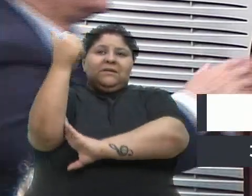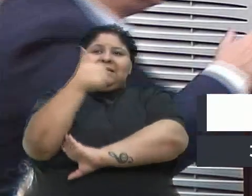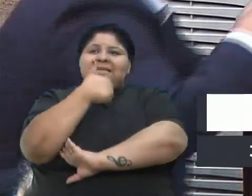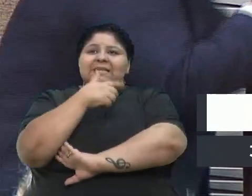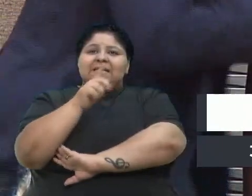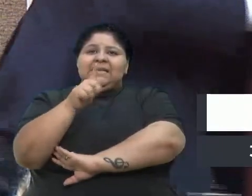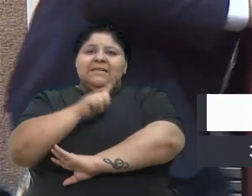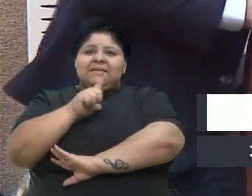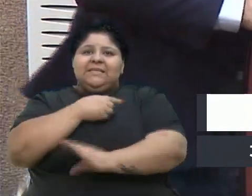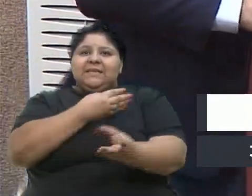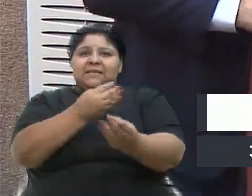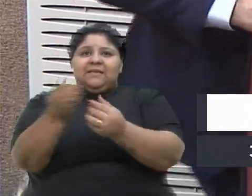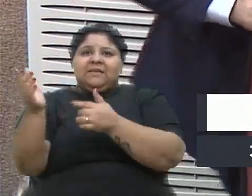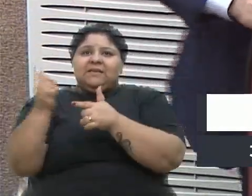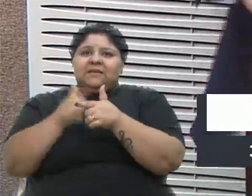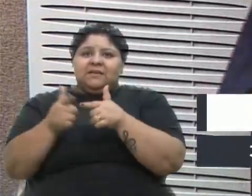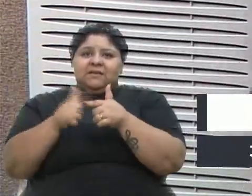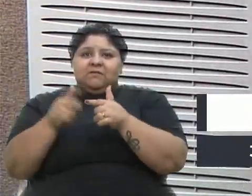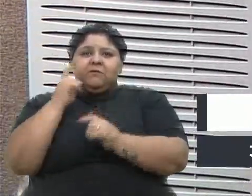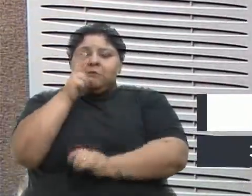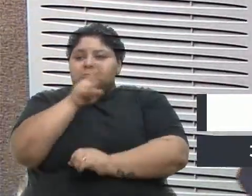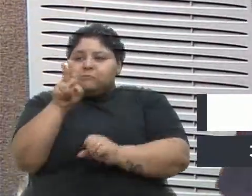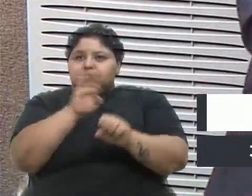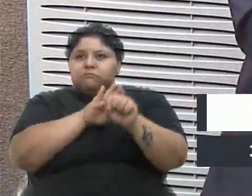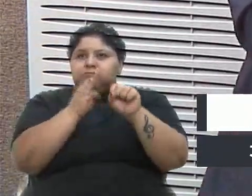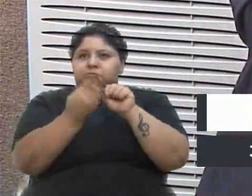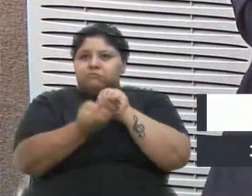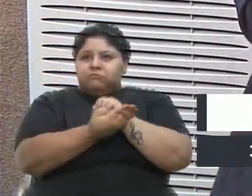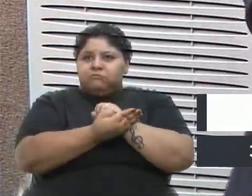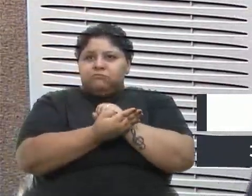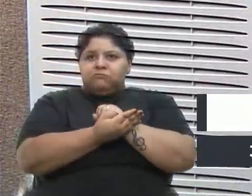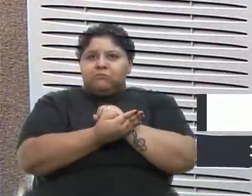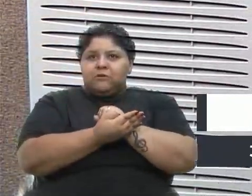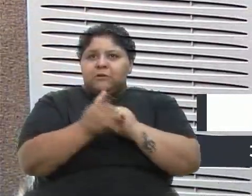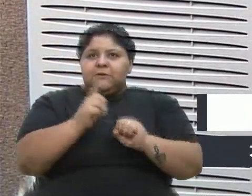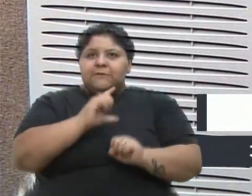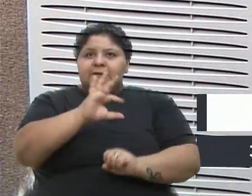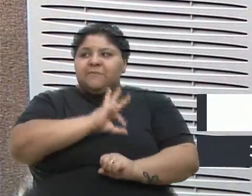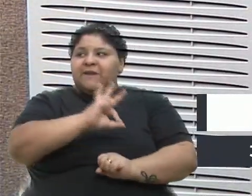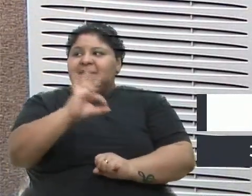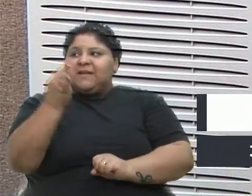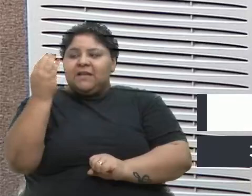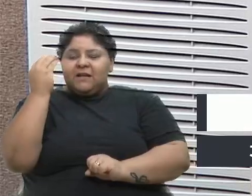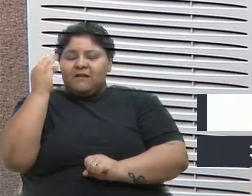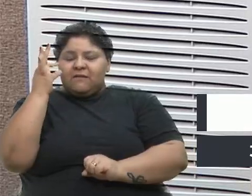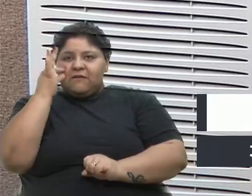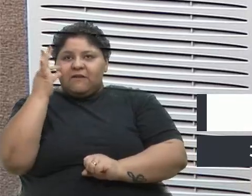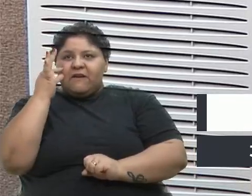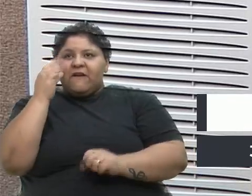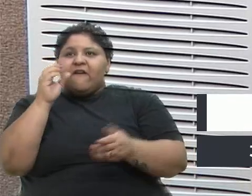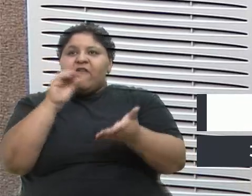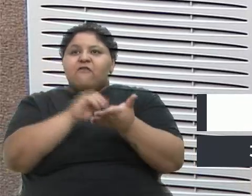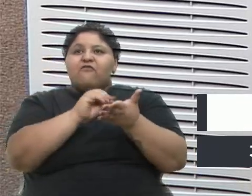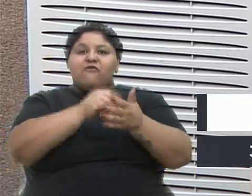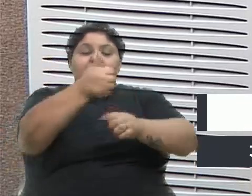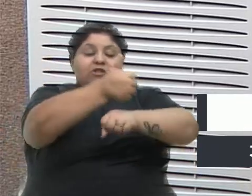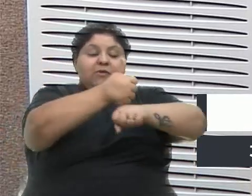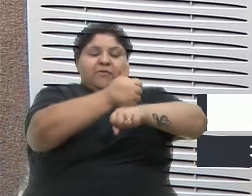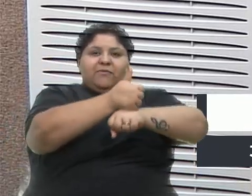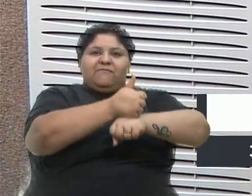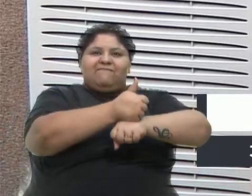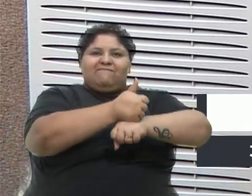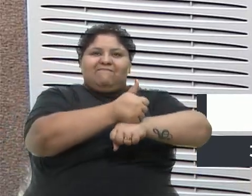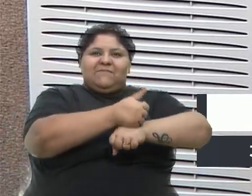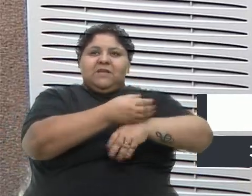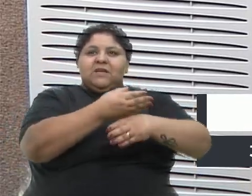a gente não tem praticamente a Brigada Militar presente por causa da falta de efetivo. Muitas vezes a